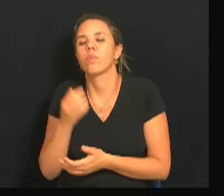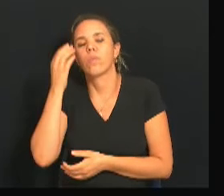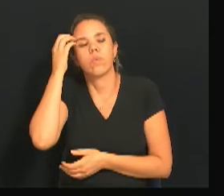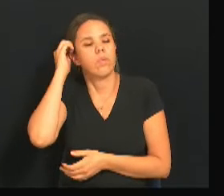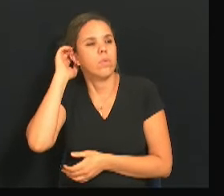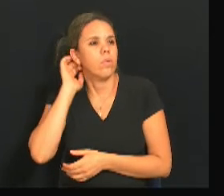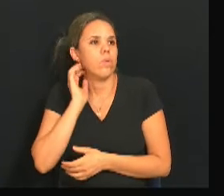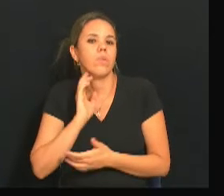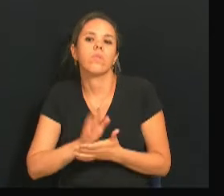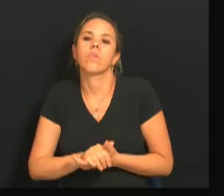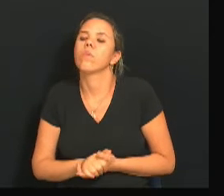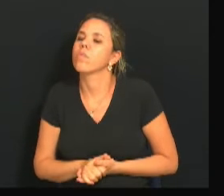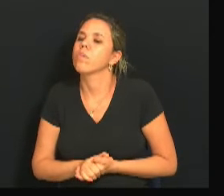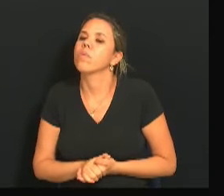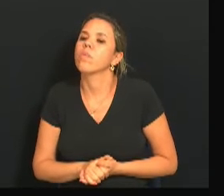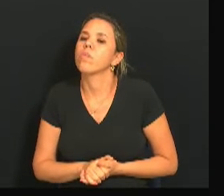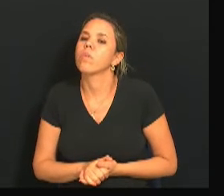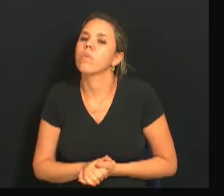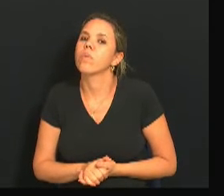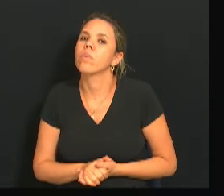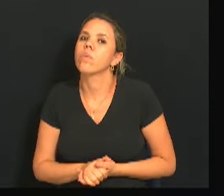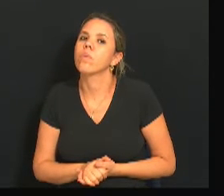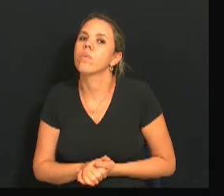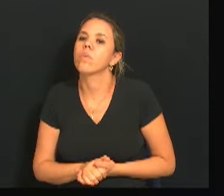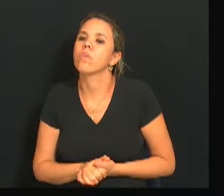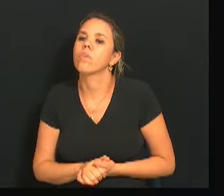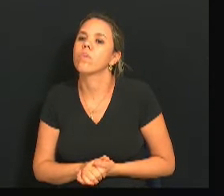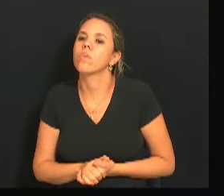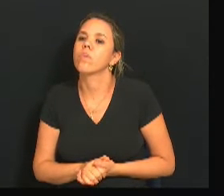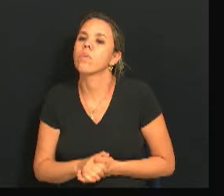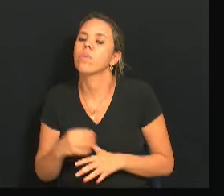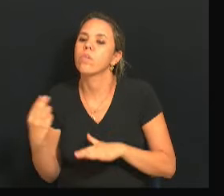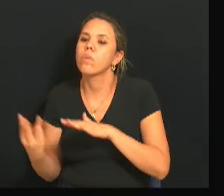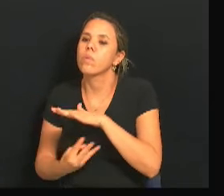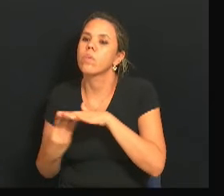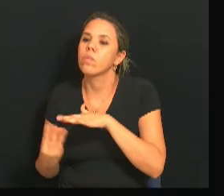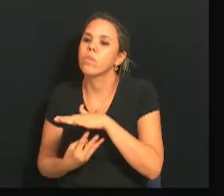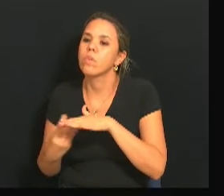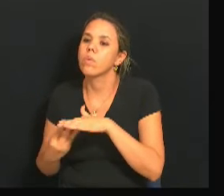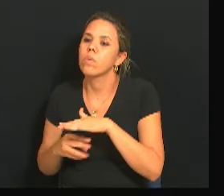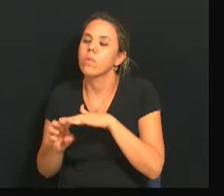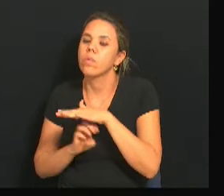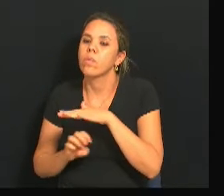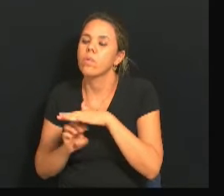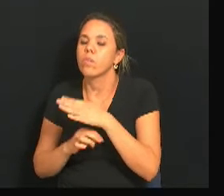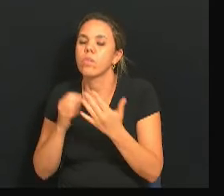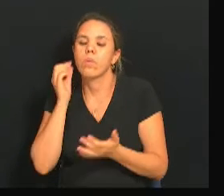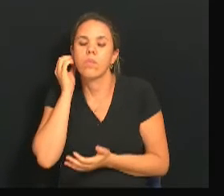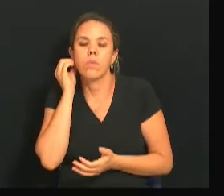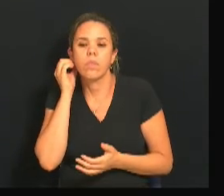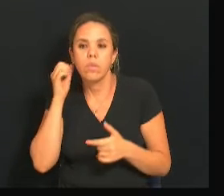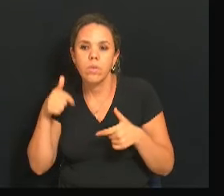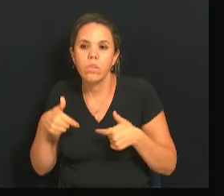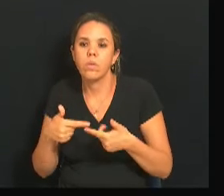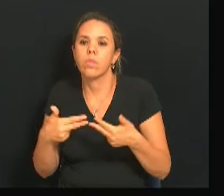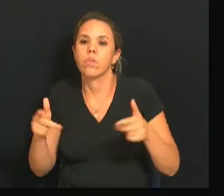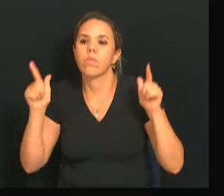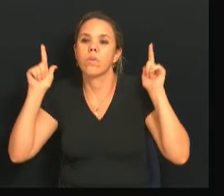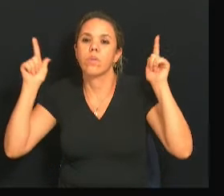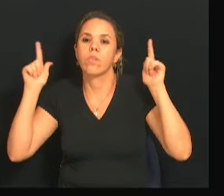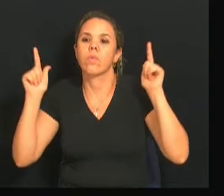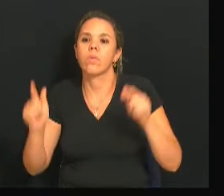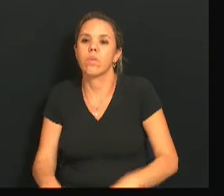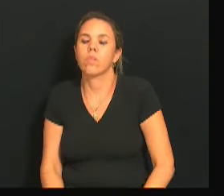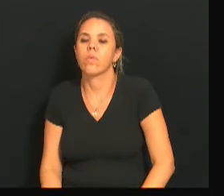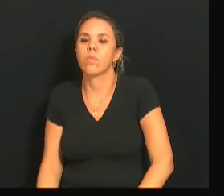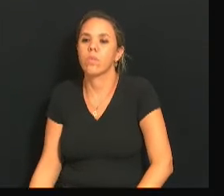mais professores para a rede municipal. A questão da terceirização que a gente enfrentou recentemente, né? Várias greves das